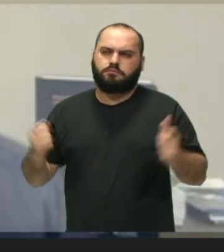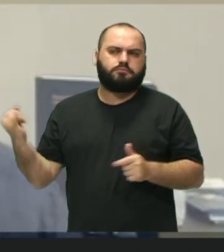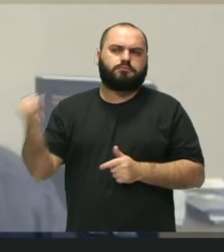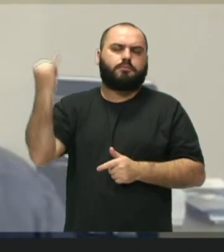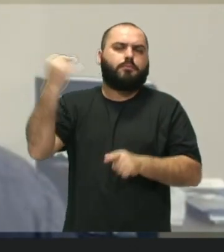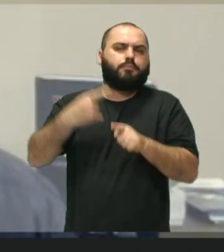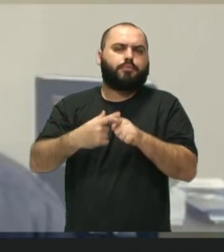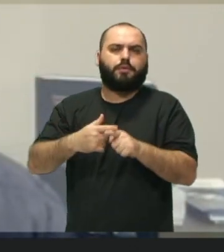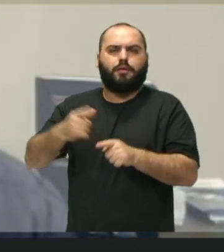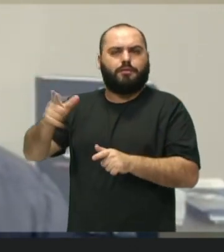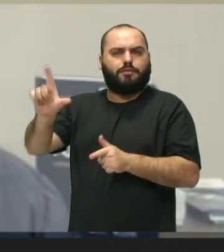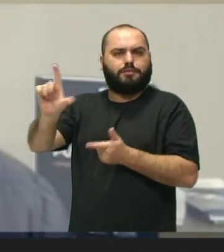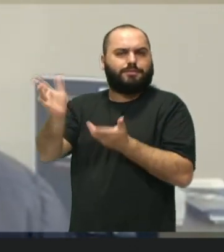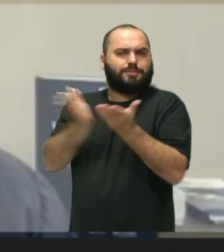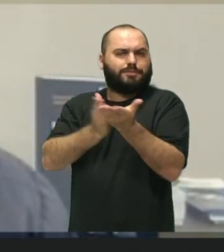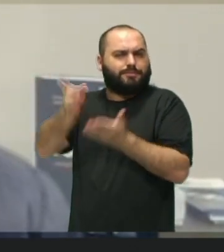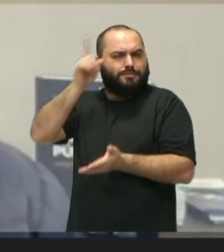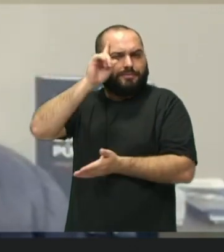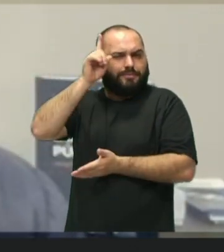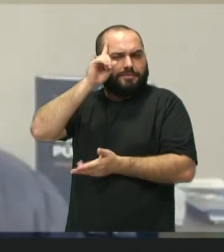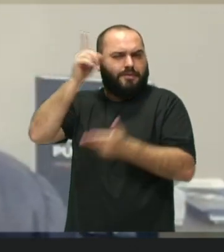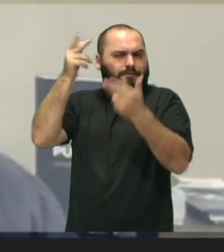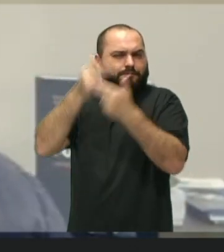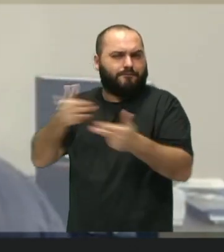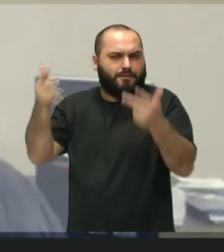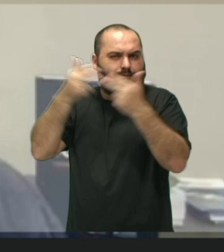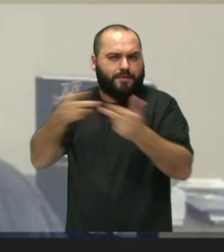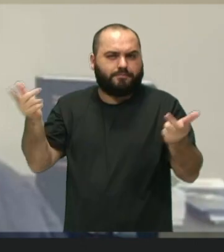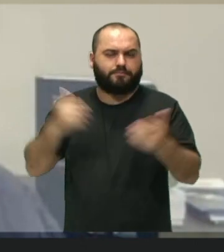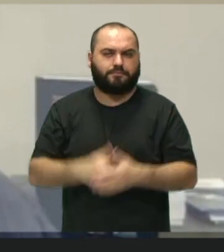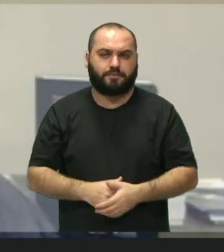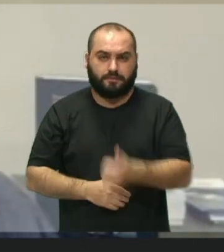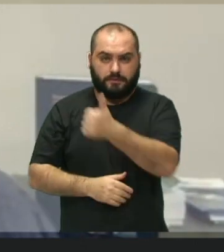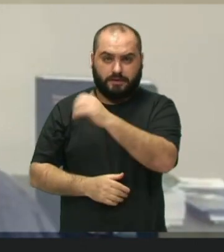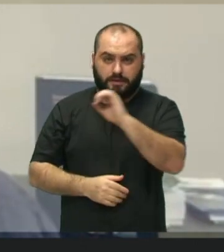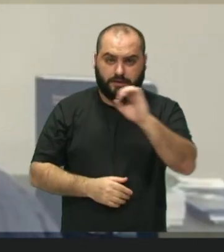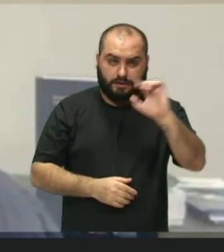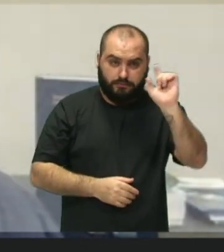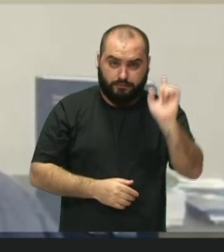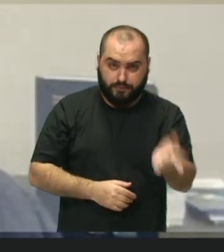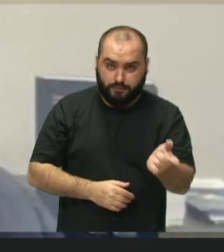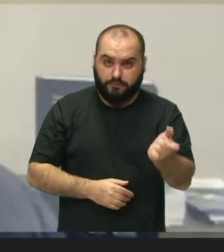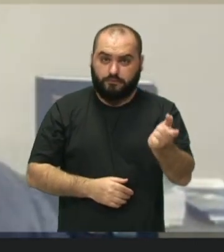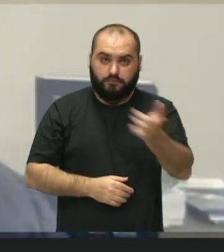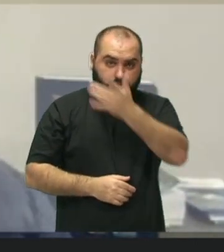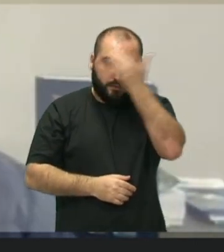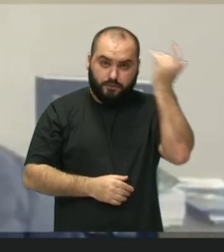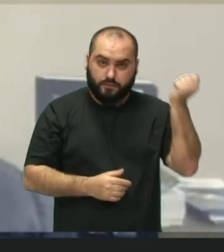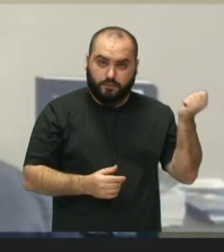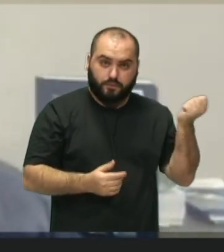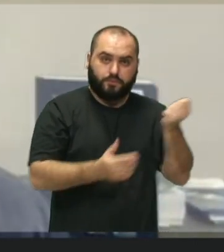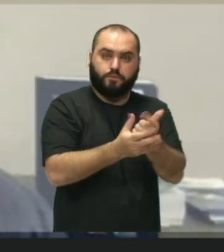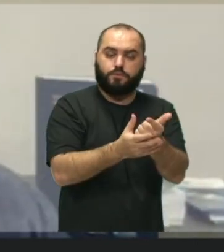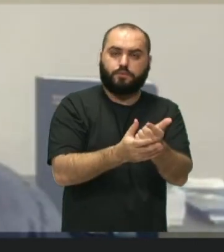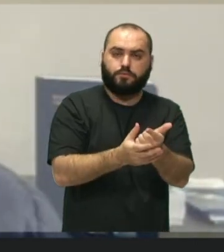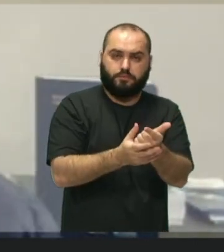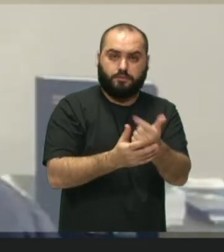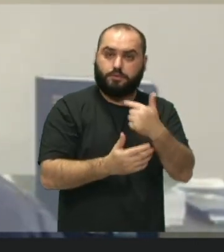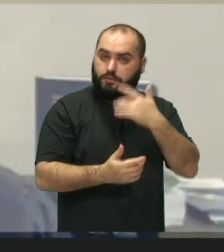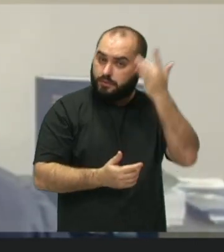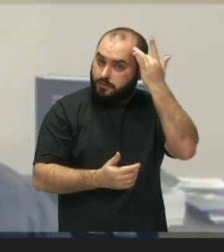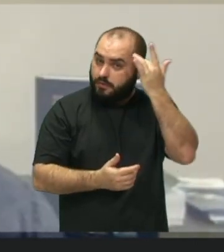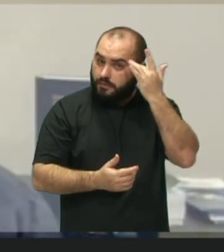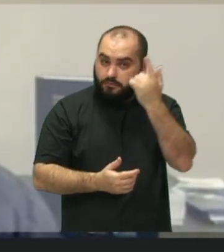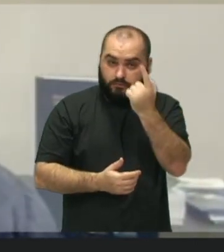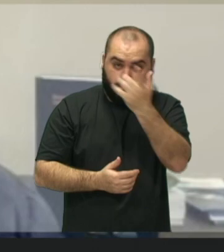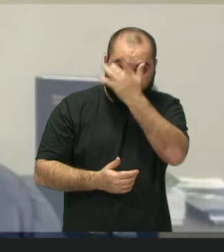milhares de licitações diárias, são milhares de compradores, 100 mil compradores diante das empresas, e eu não consigo imaginar um